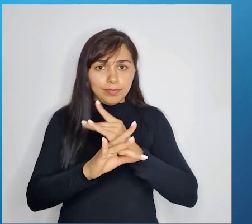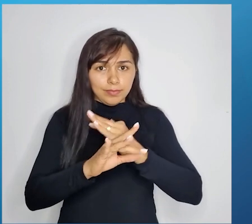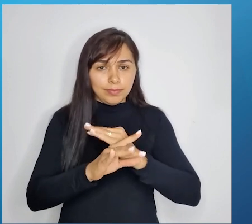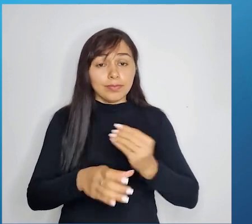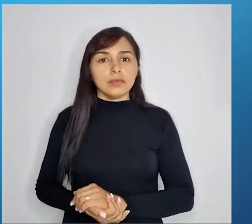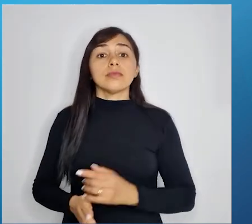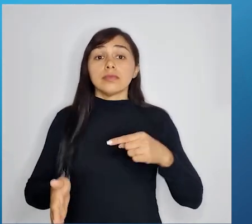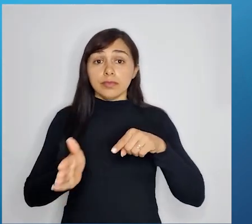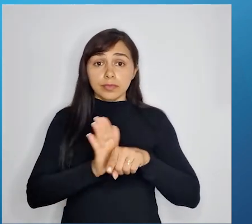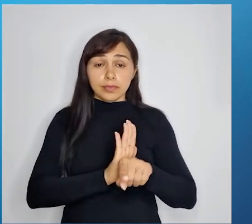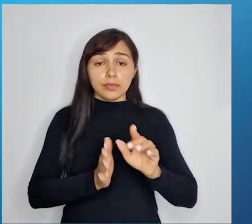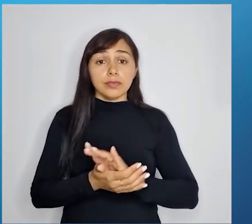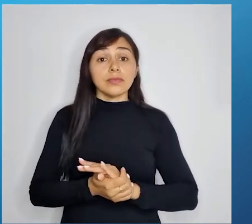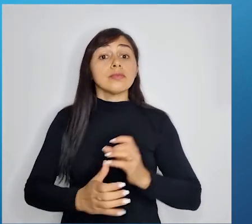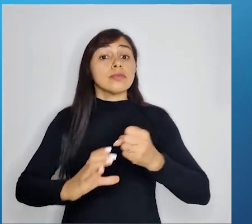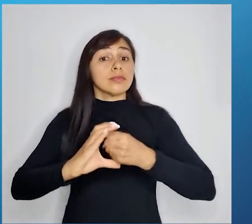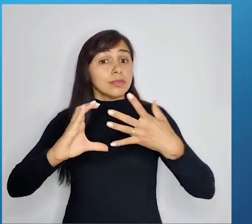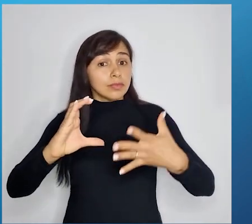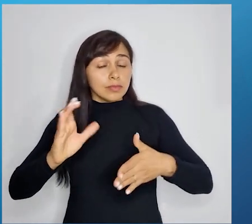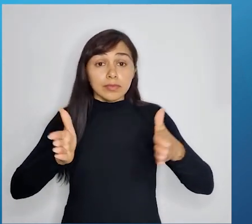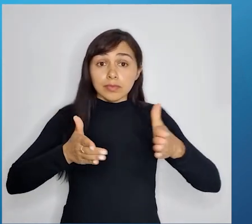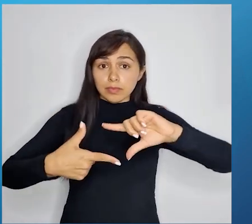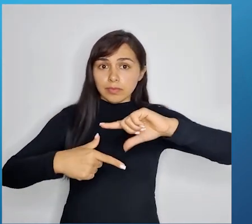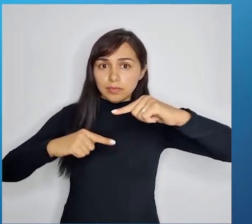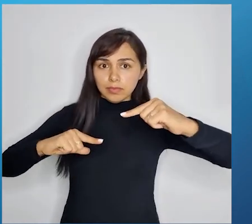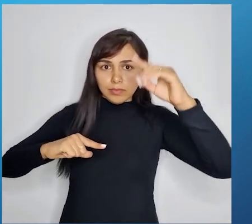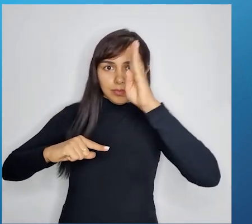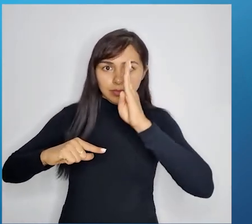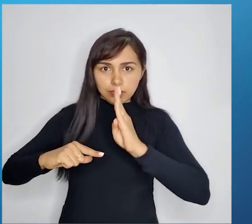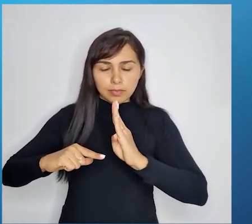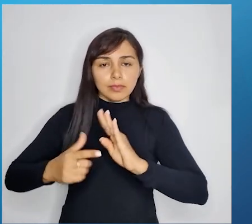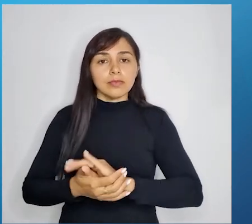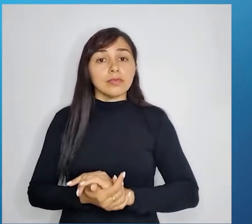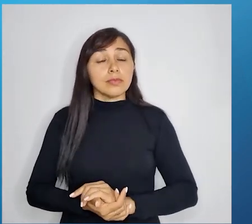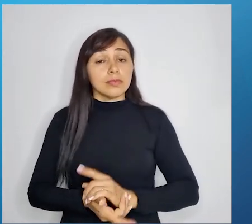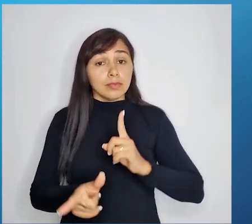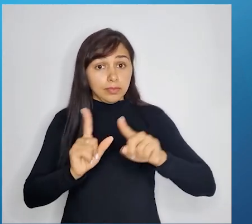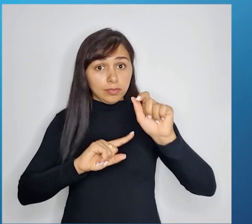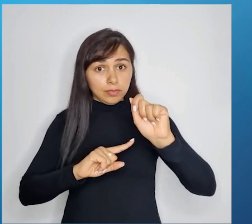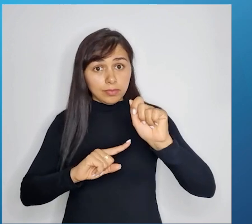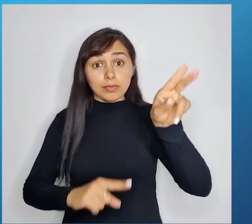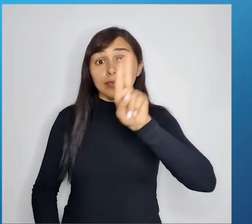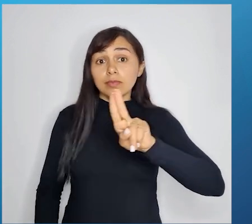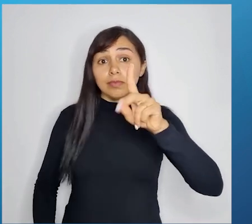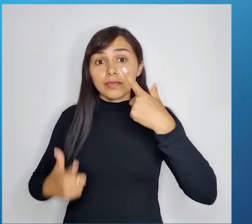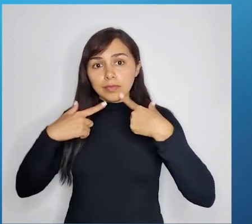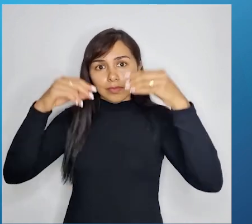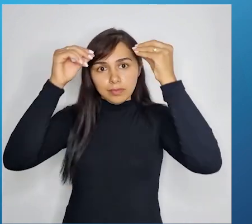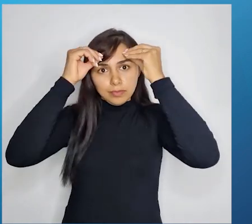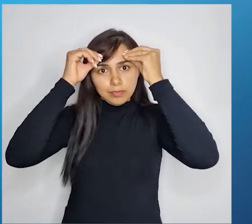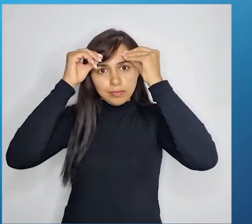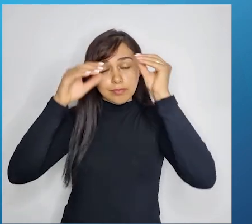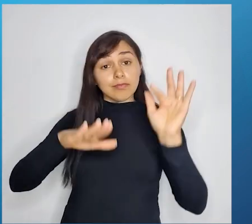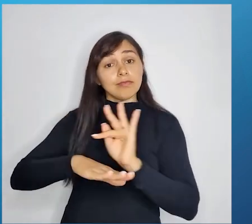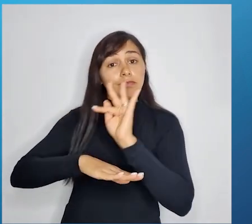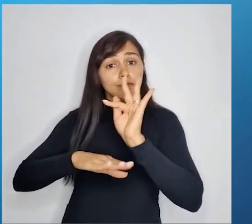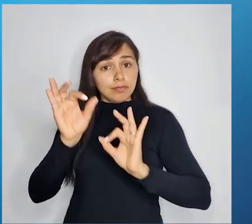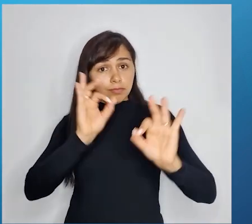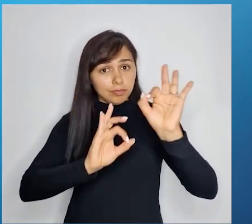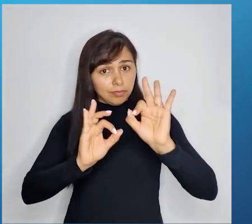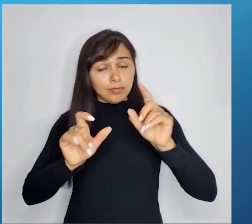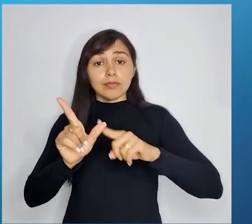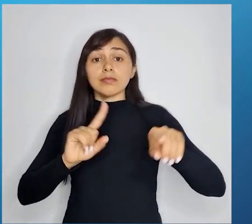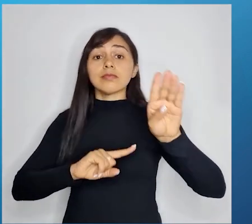Dentre as características do modernismo brasileiro temos o uso de uma linguagem rebuscada e elaborada, o